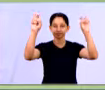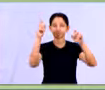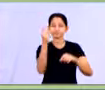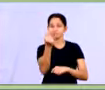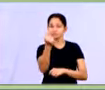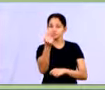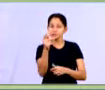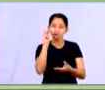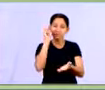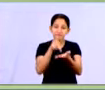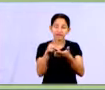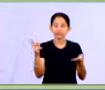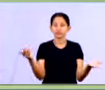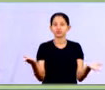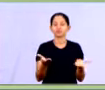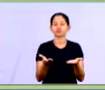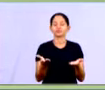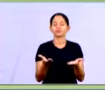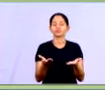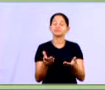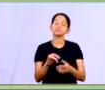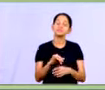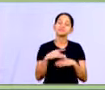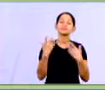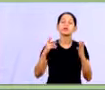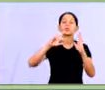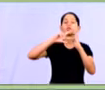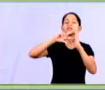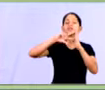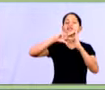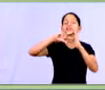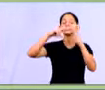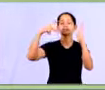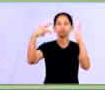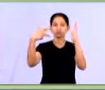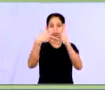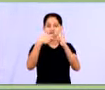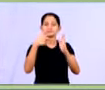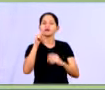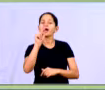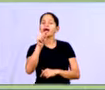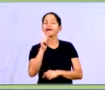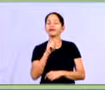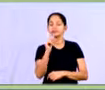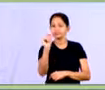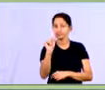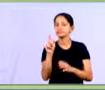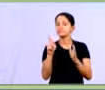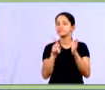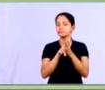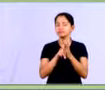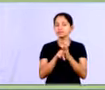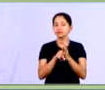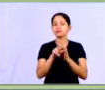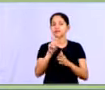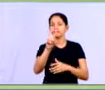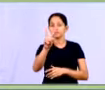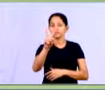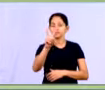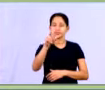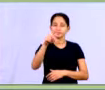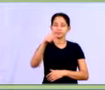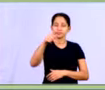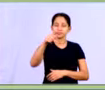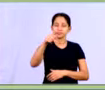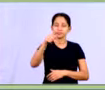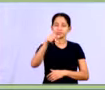presente líquido. Ótimo. E o que significa esse valor presente líquido, Denise? O valor presente líquido, ou VPL, é uma